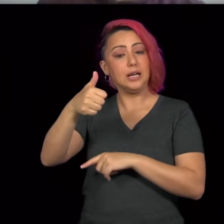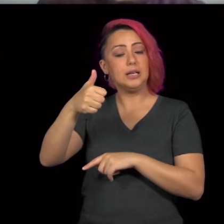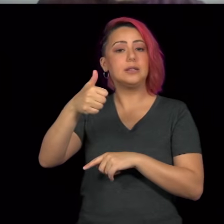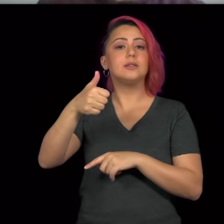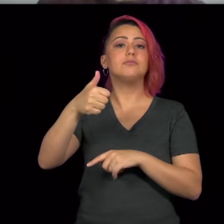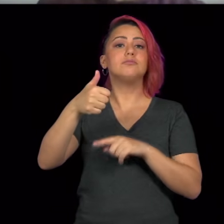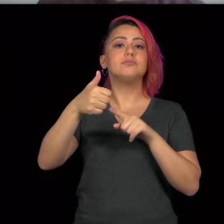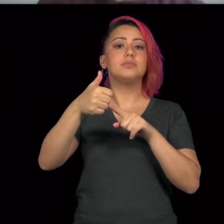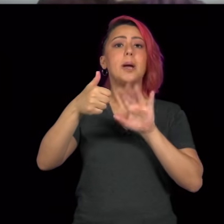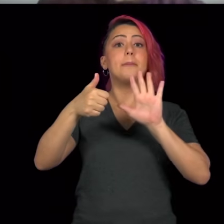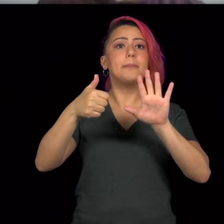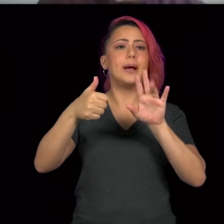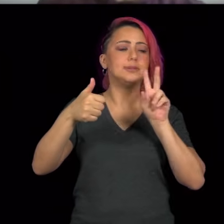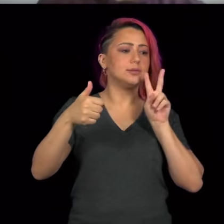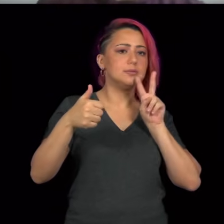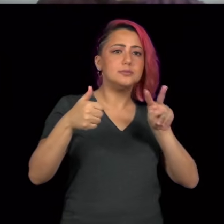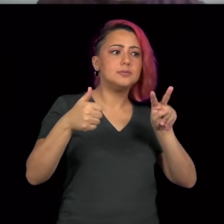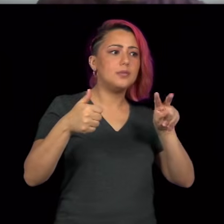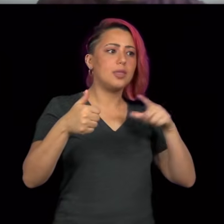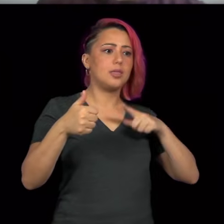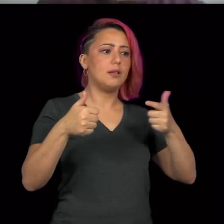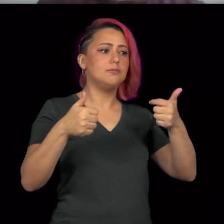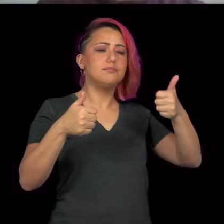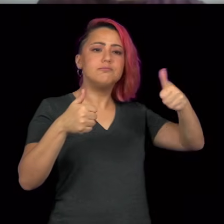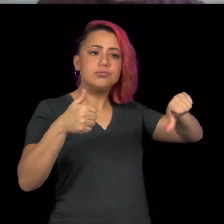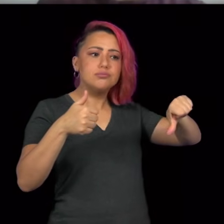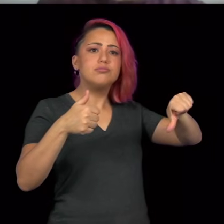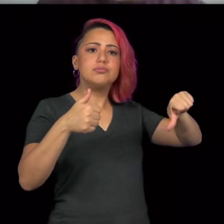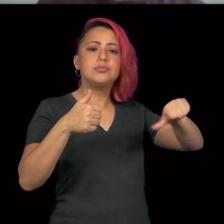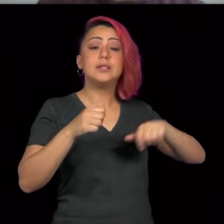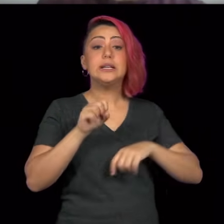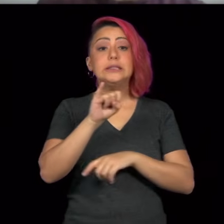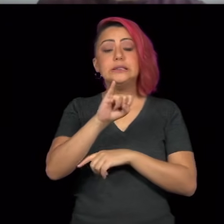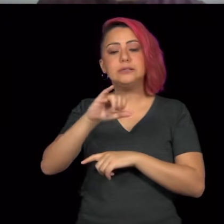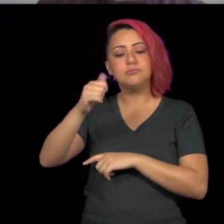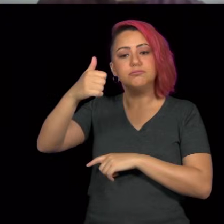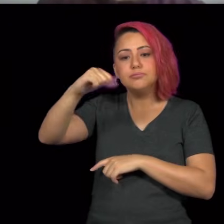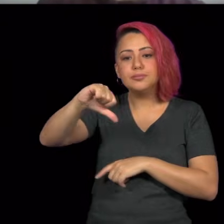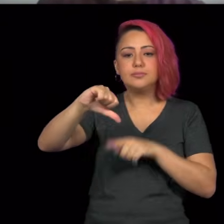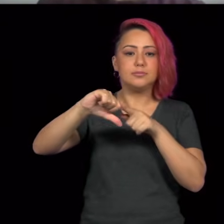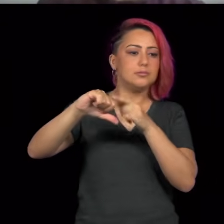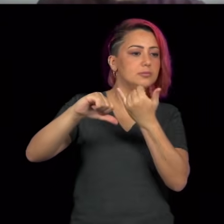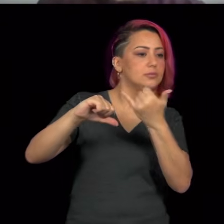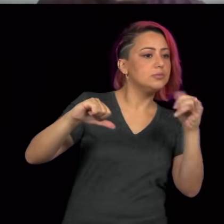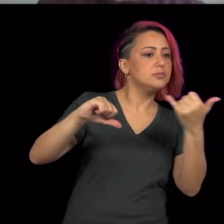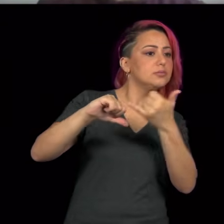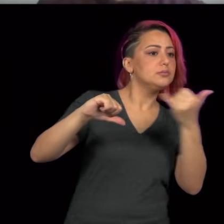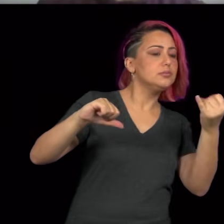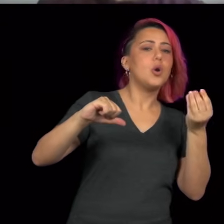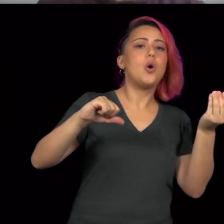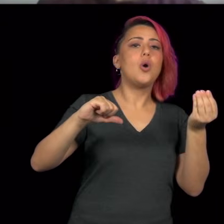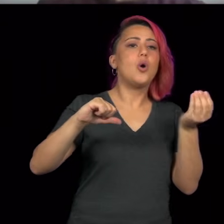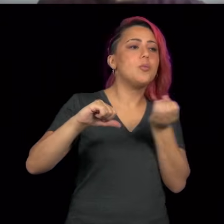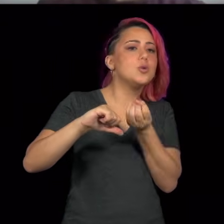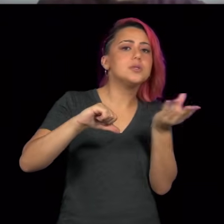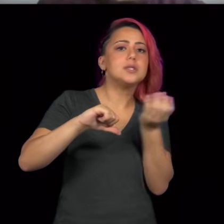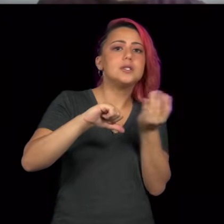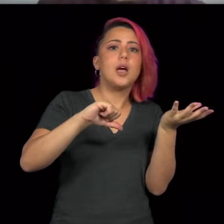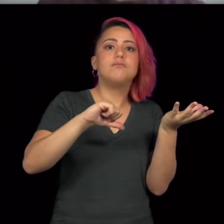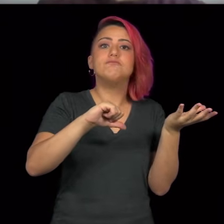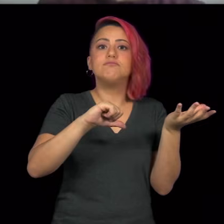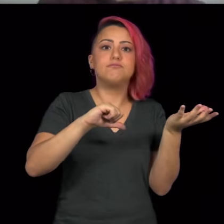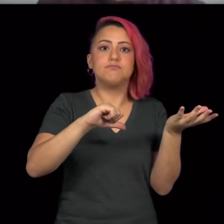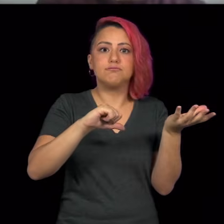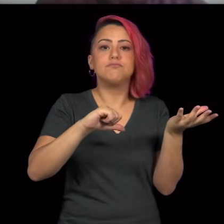como desligada na saída. E se estiver desligada, o fluxo, de alguma forma, vai estar ligado na saída.